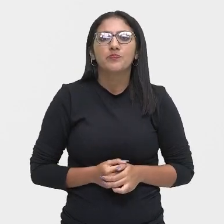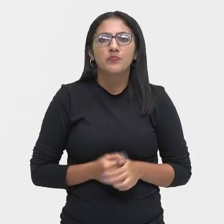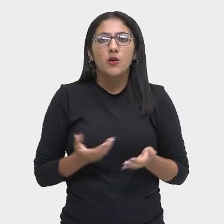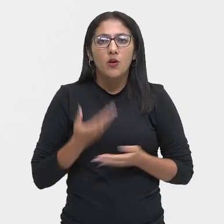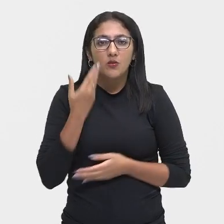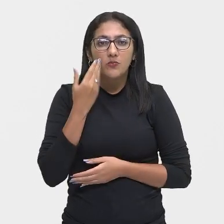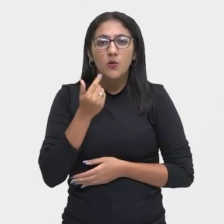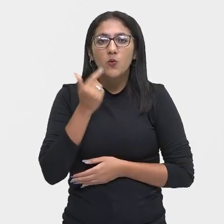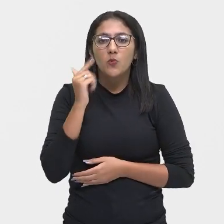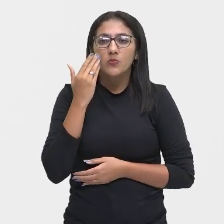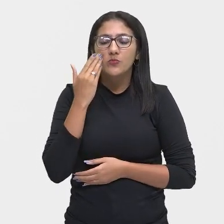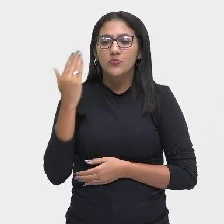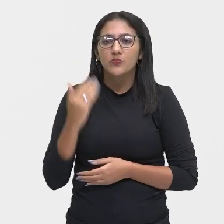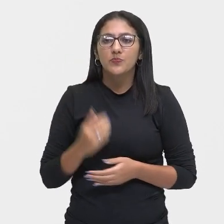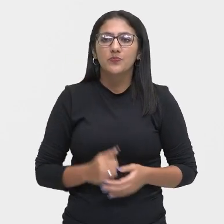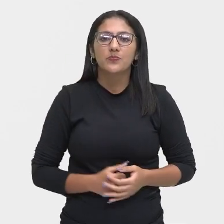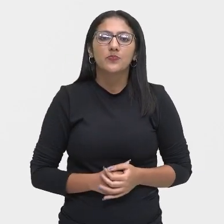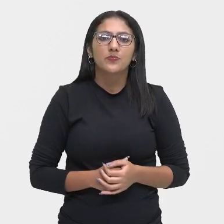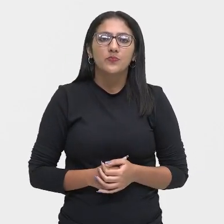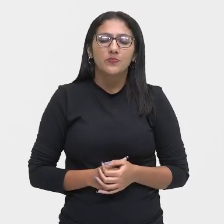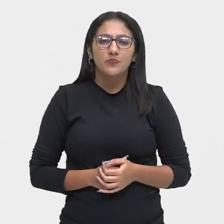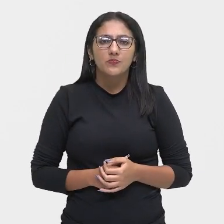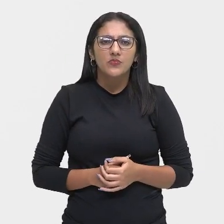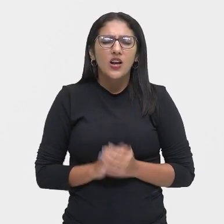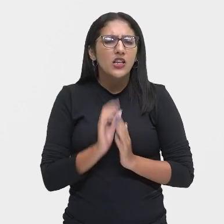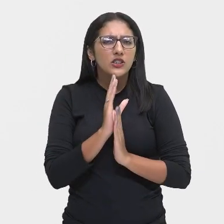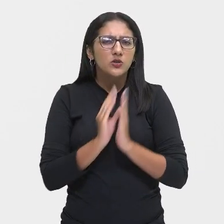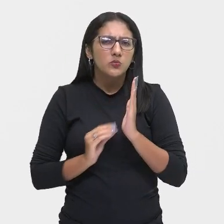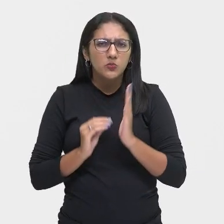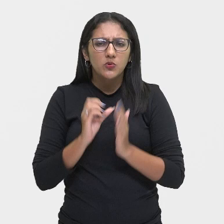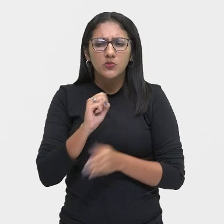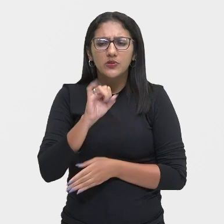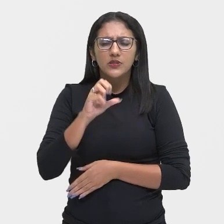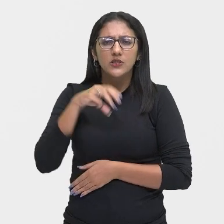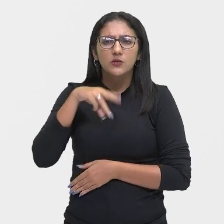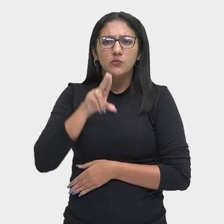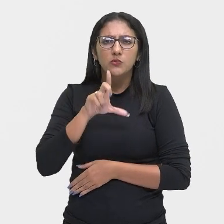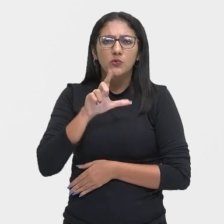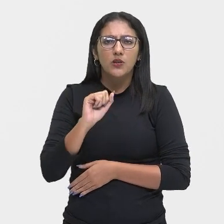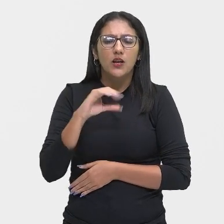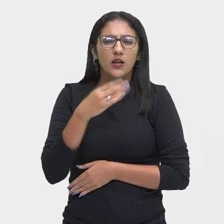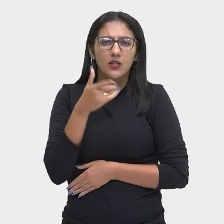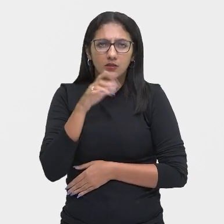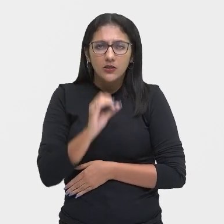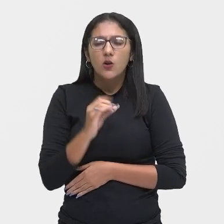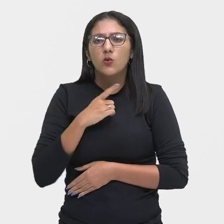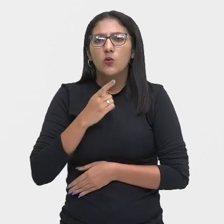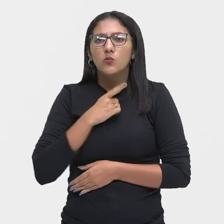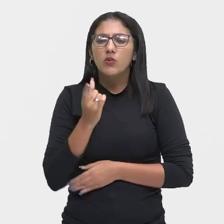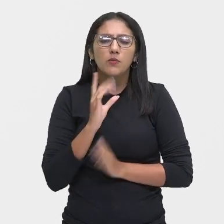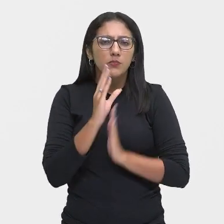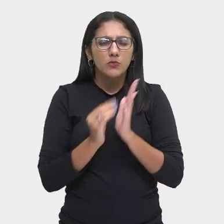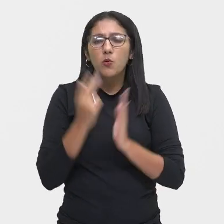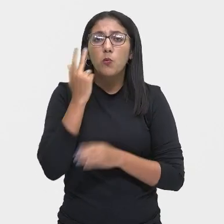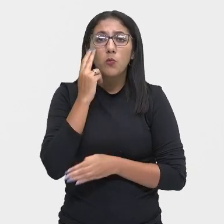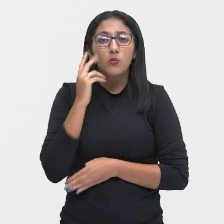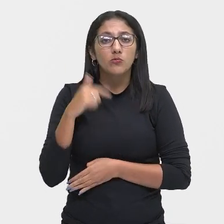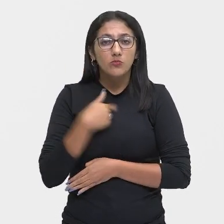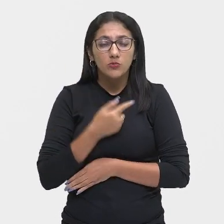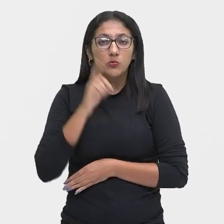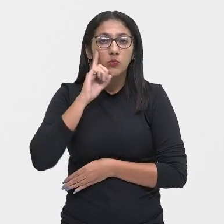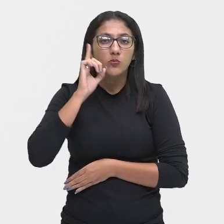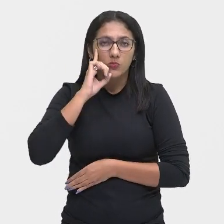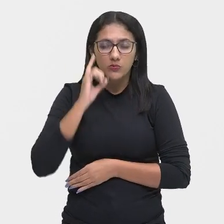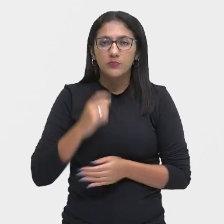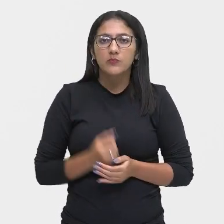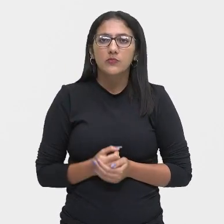próximo, simulação. Simulação. Esse gênero de jogo reproduz situações comuns na vida real.